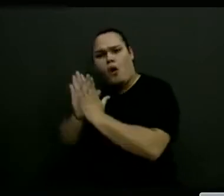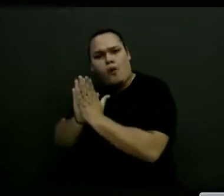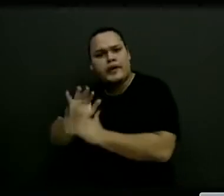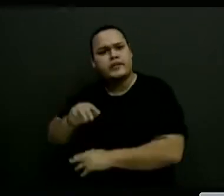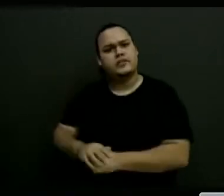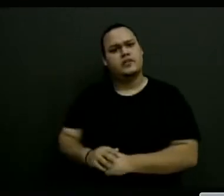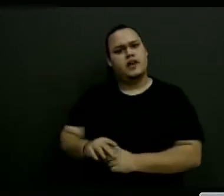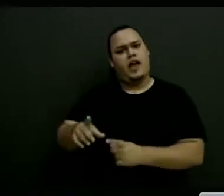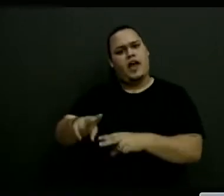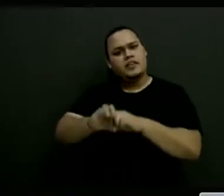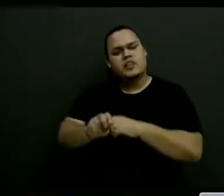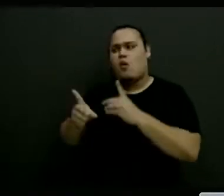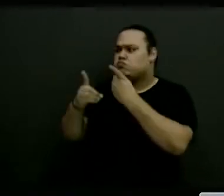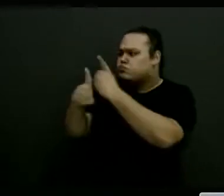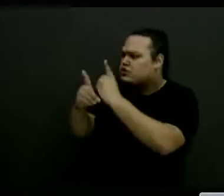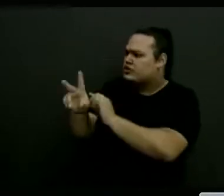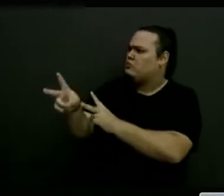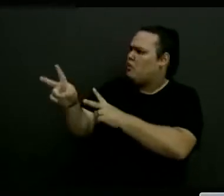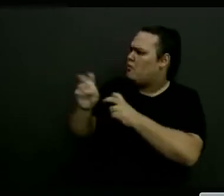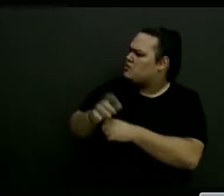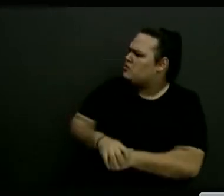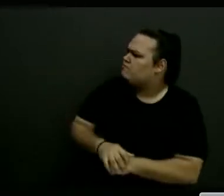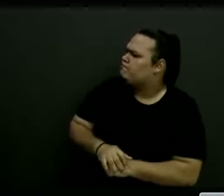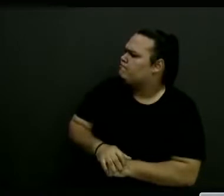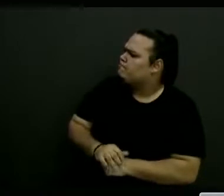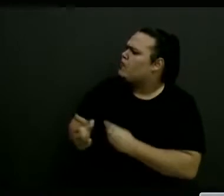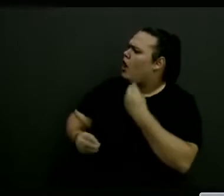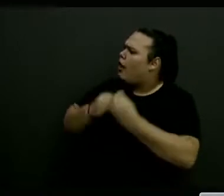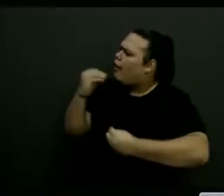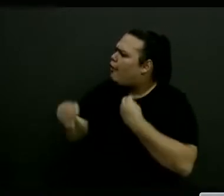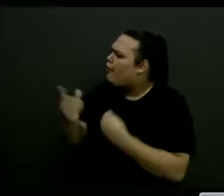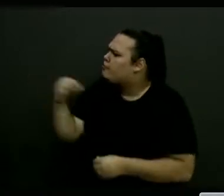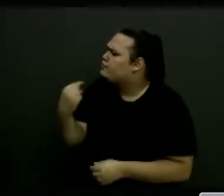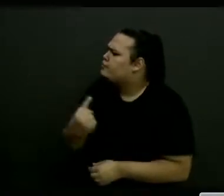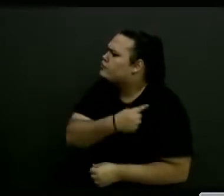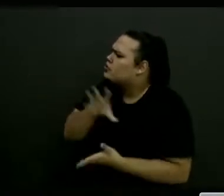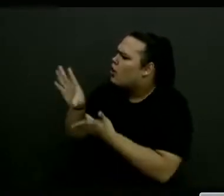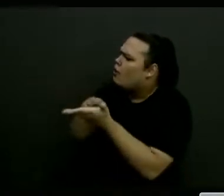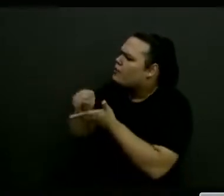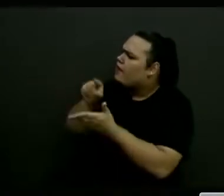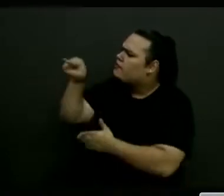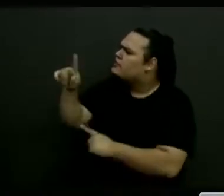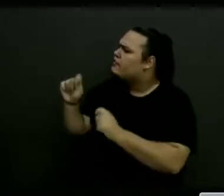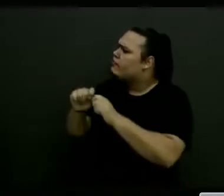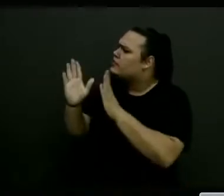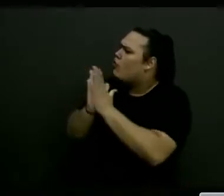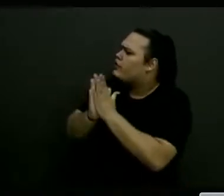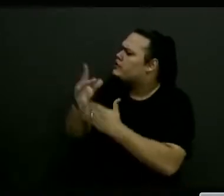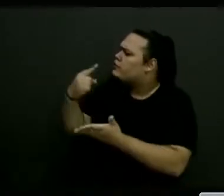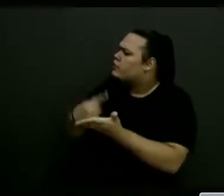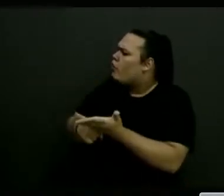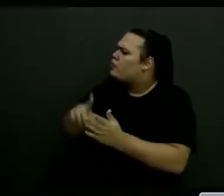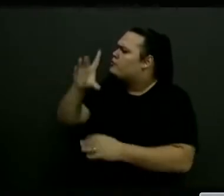Os discípulos estavam dizendo a Jesus: nos ensine a ter esse tipo